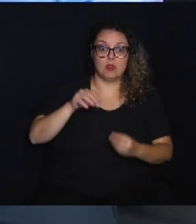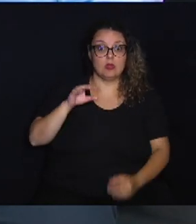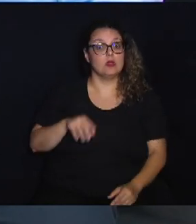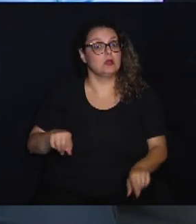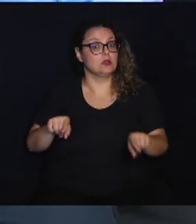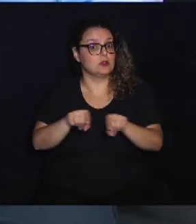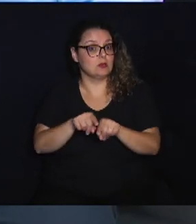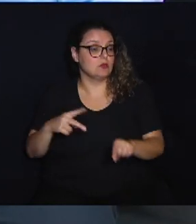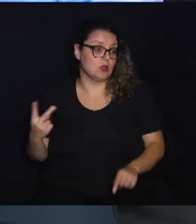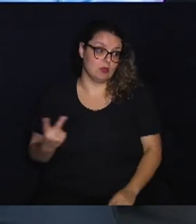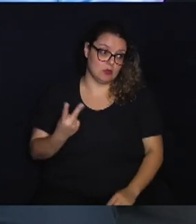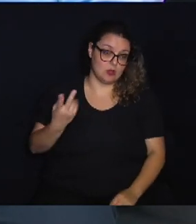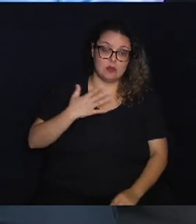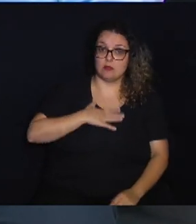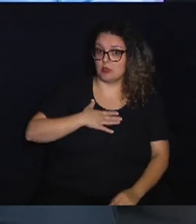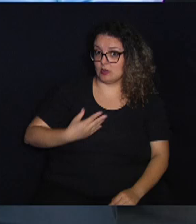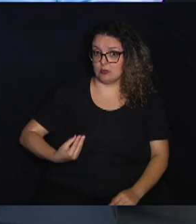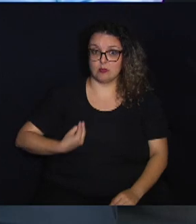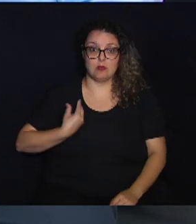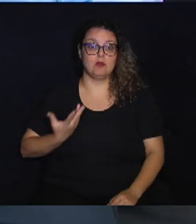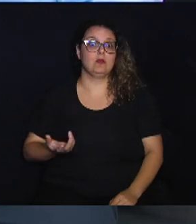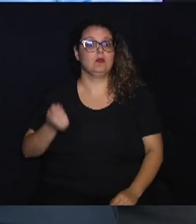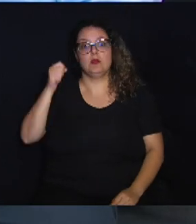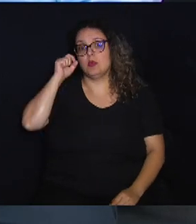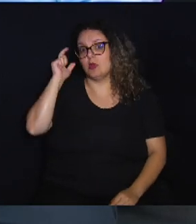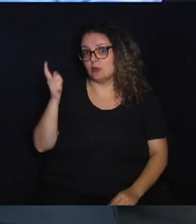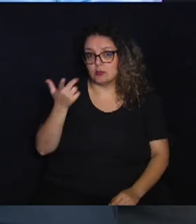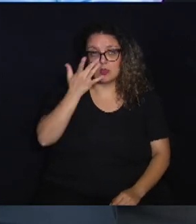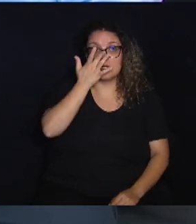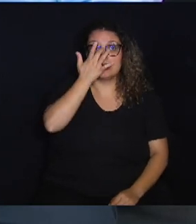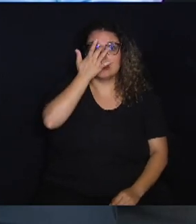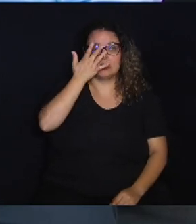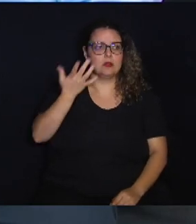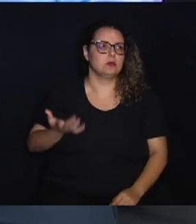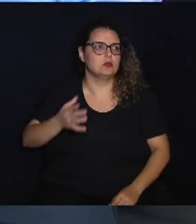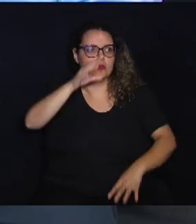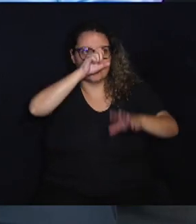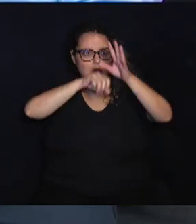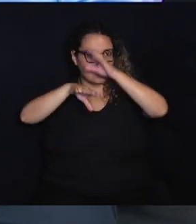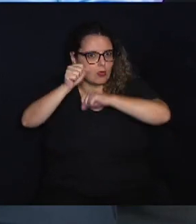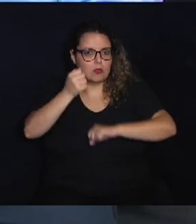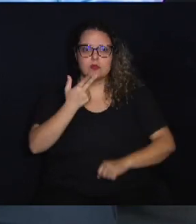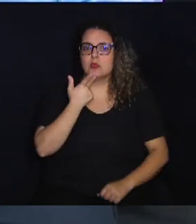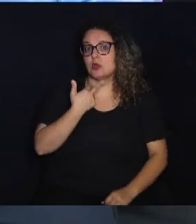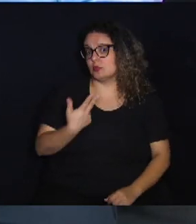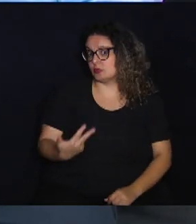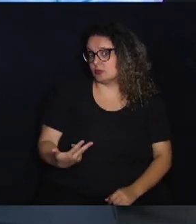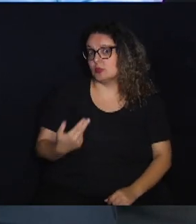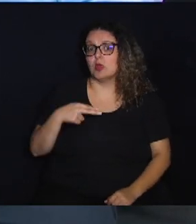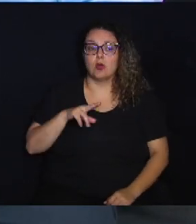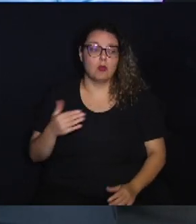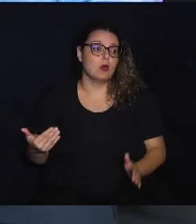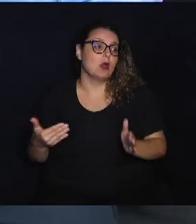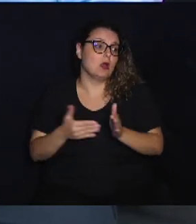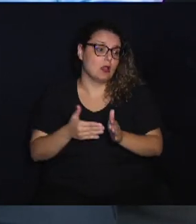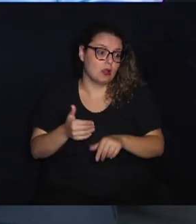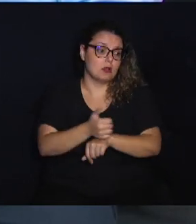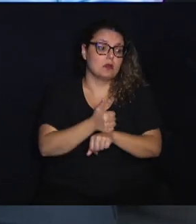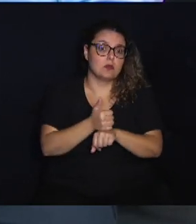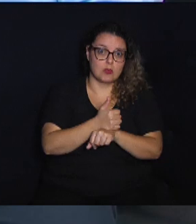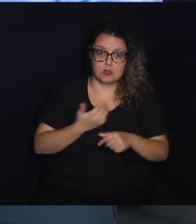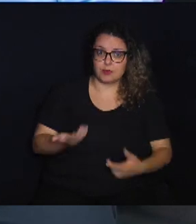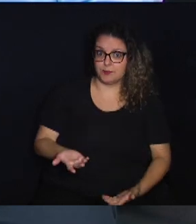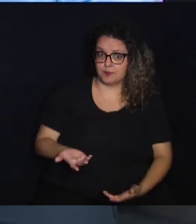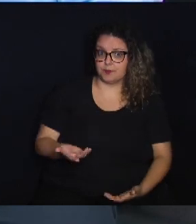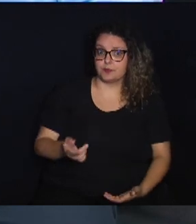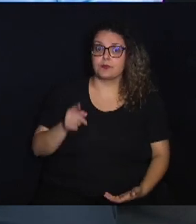também valor para a minha vida na questão da cultura, na questão do aprendizado do idioma ou até na carreira profissional.